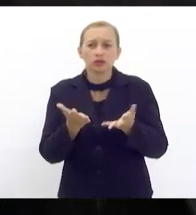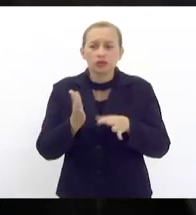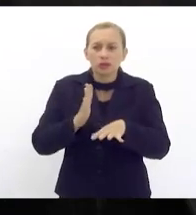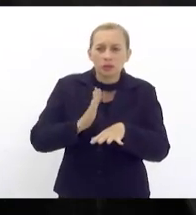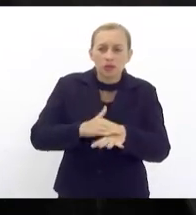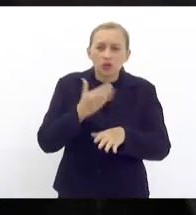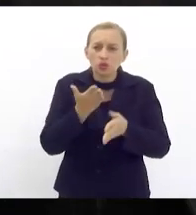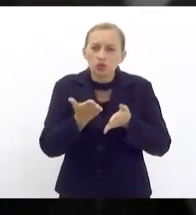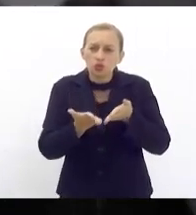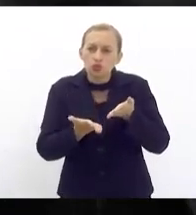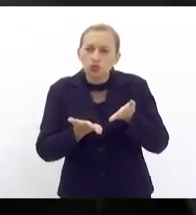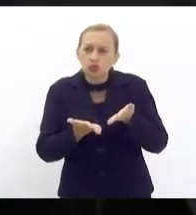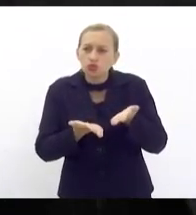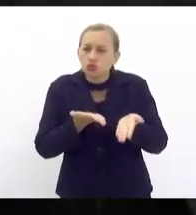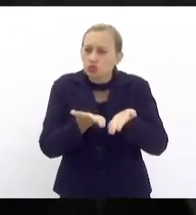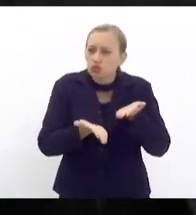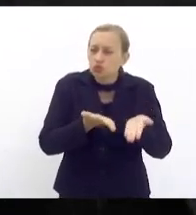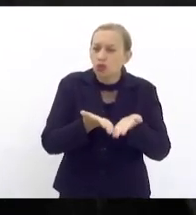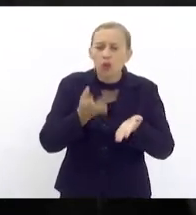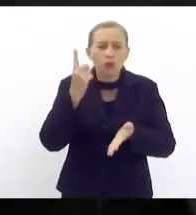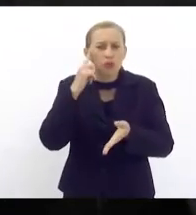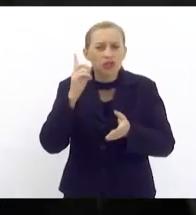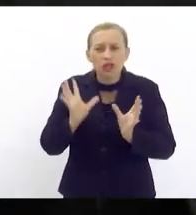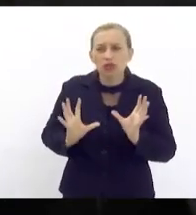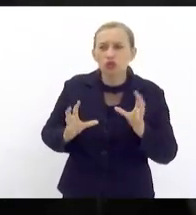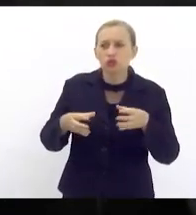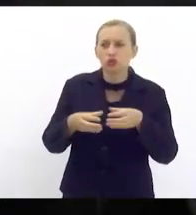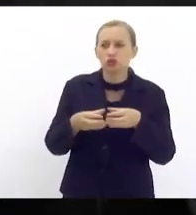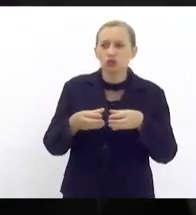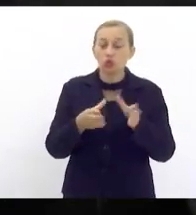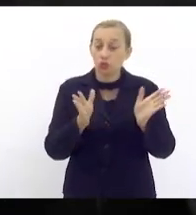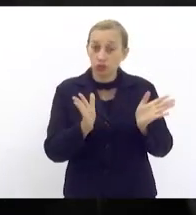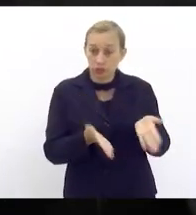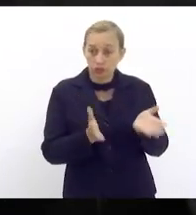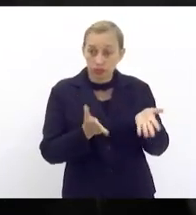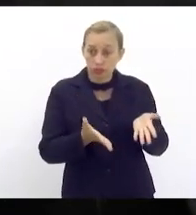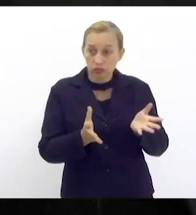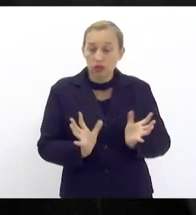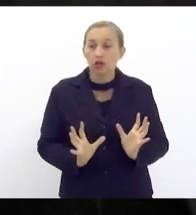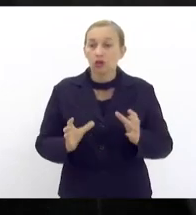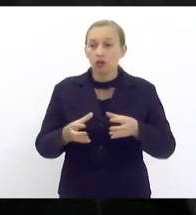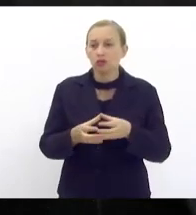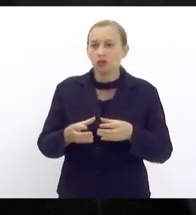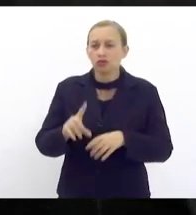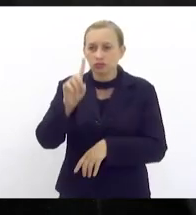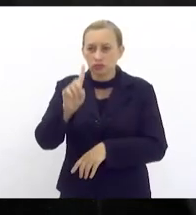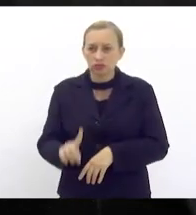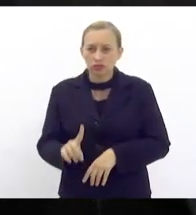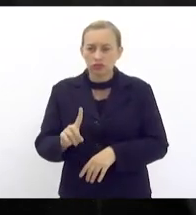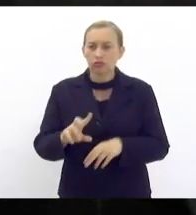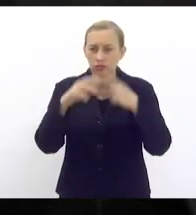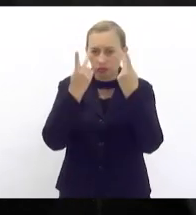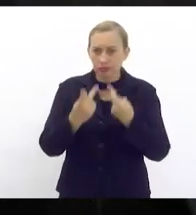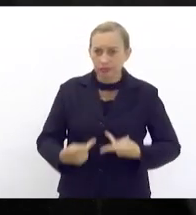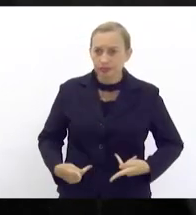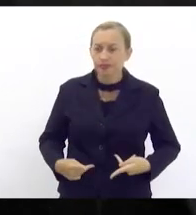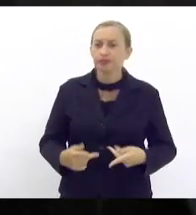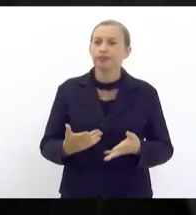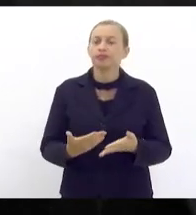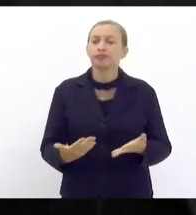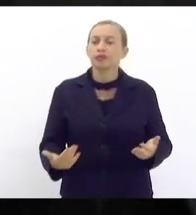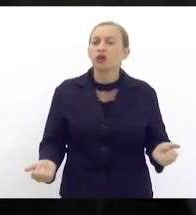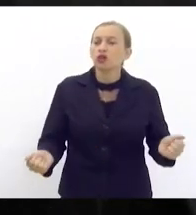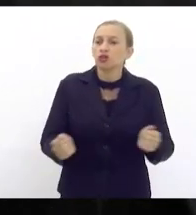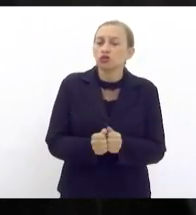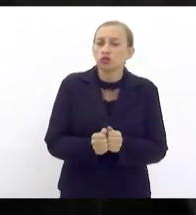mais cuidadoso pensarmos juntos inclusive hoje na comissão de direitos humanos nós até junto